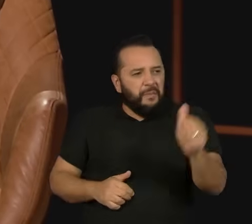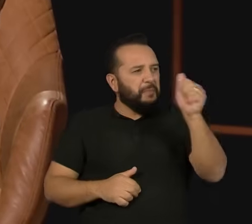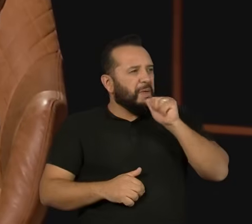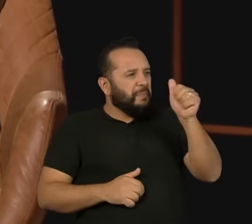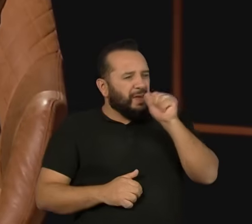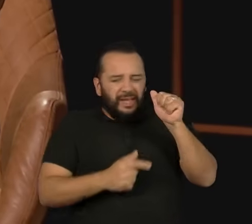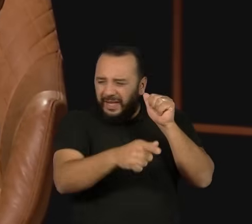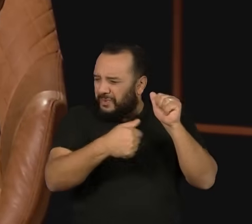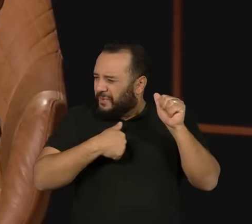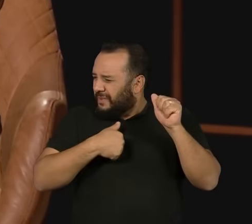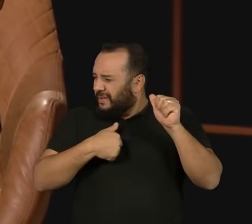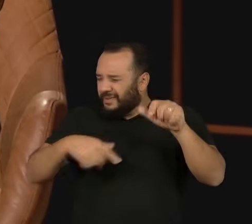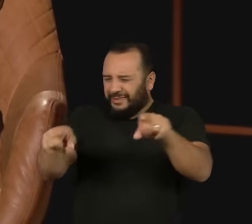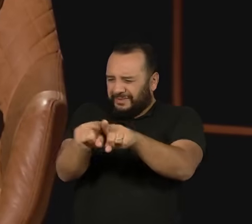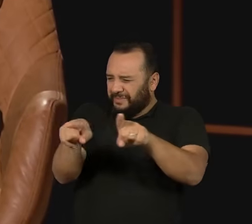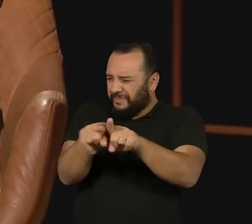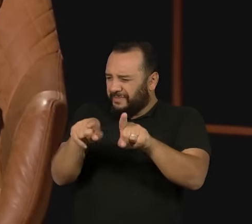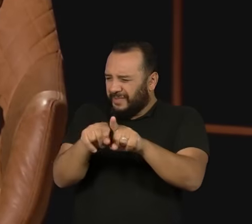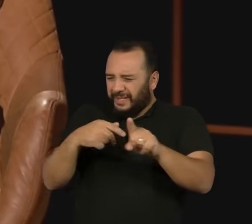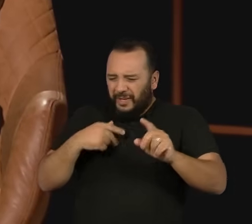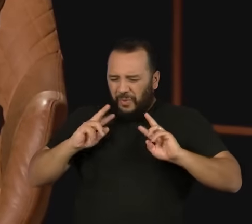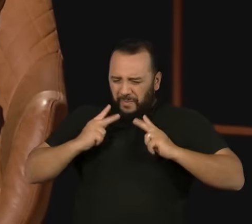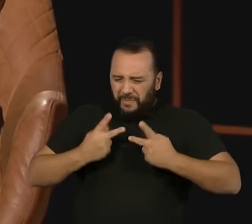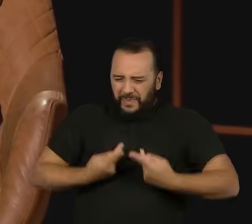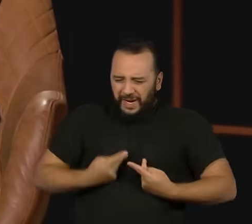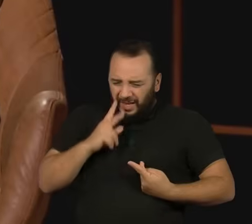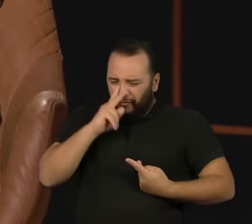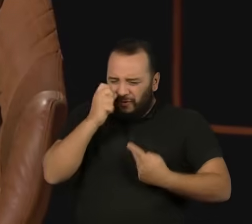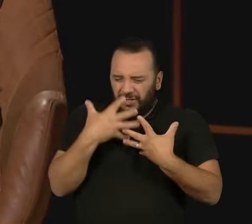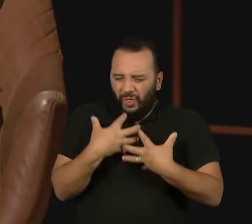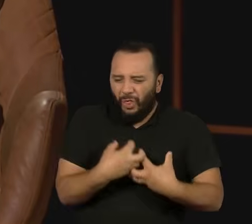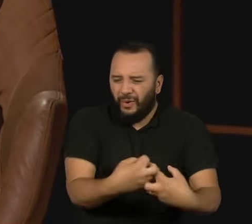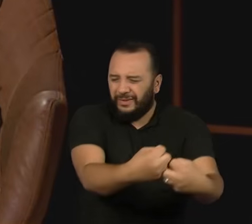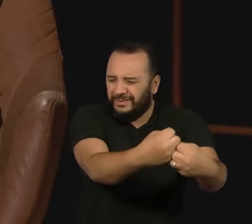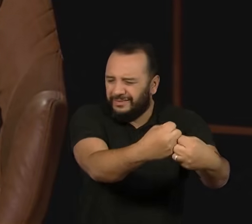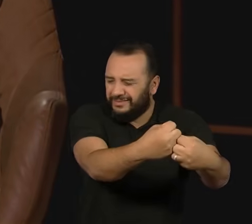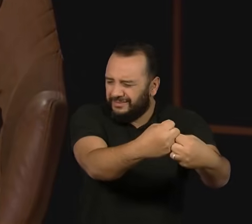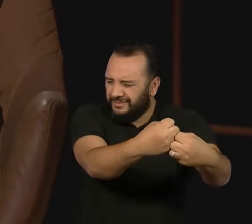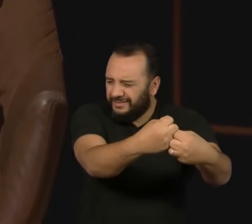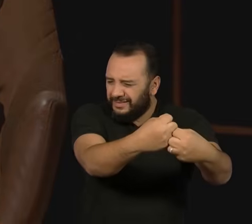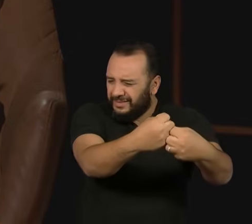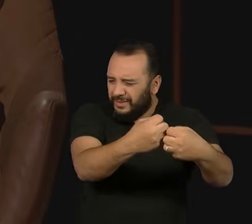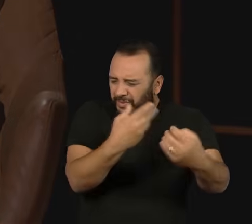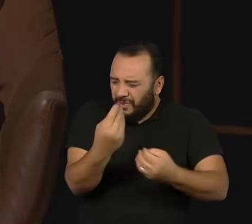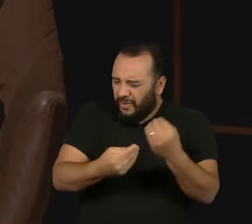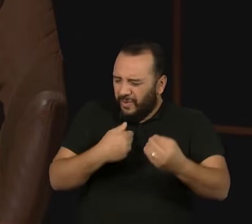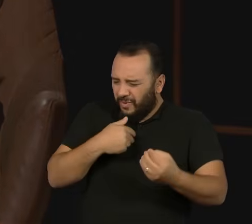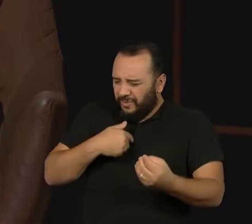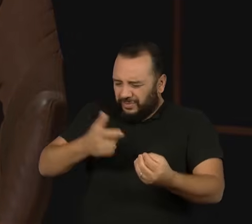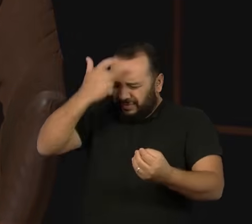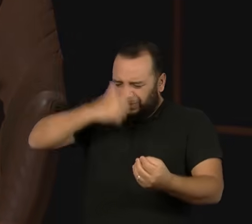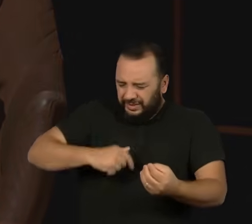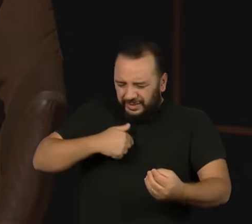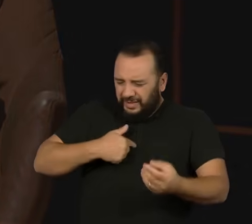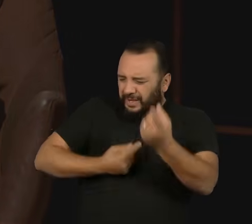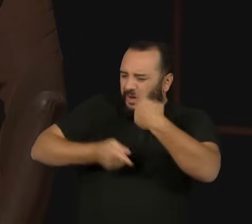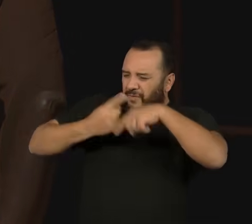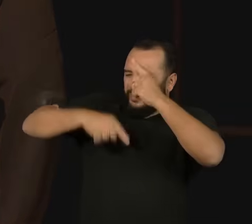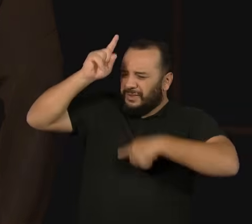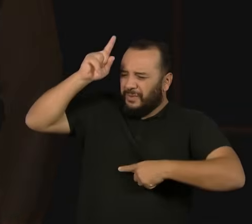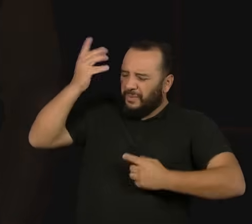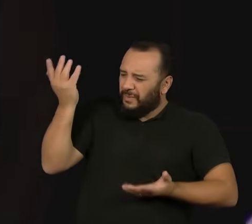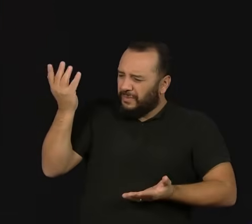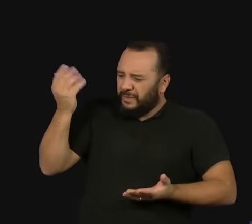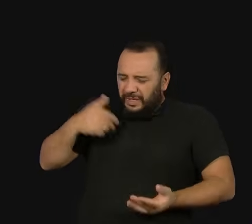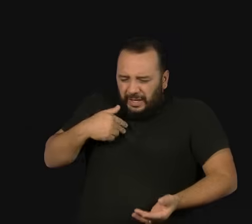feriu a memória e nos tirou a força humana. O único sentido de revolução do ser. O objetivo intrínseco de um